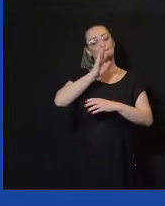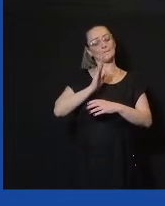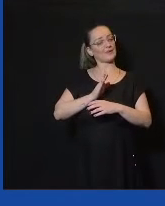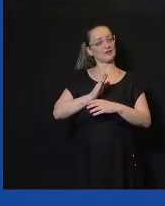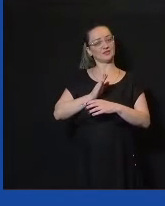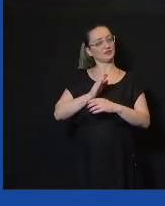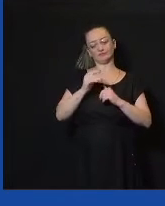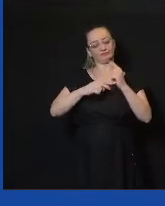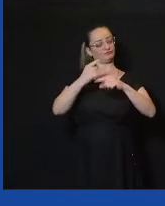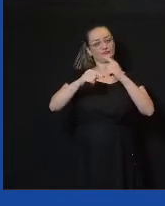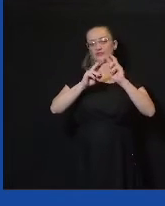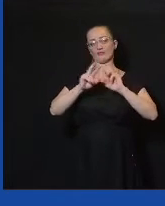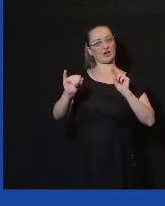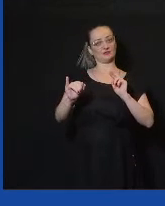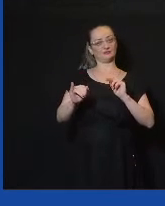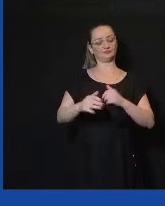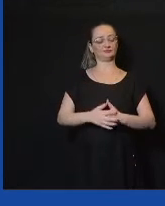desenvolver.